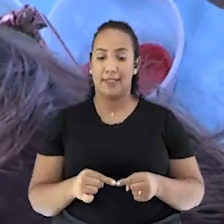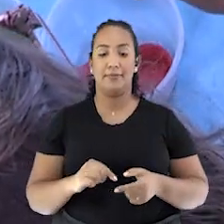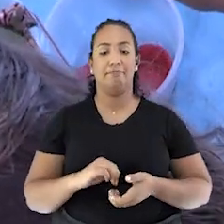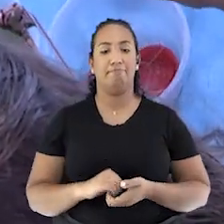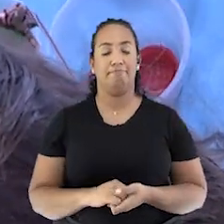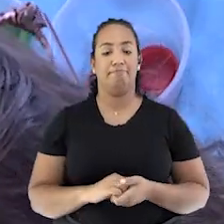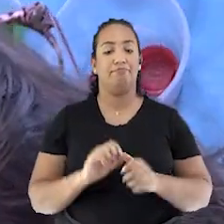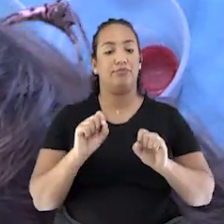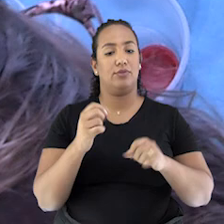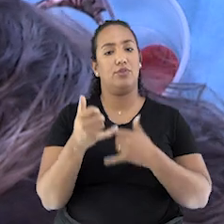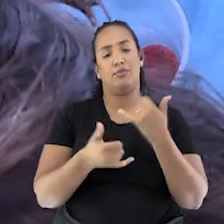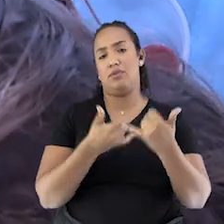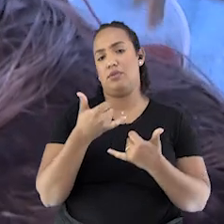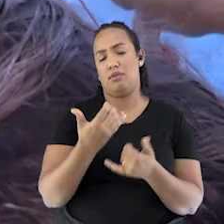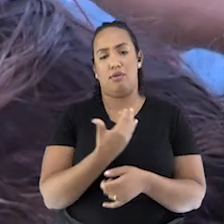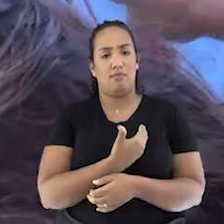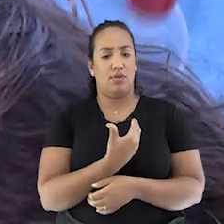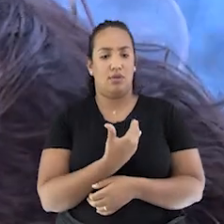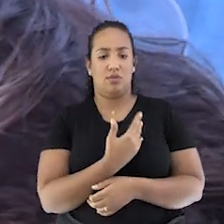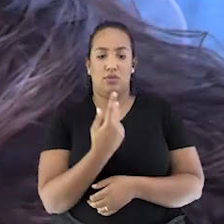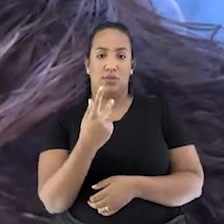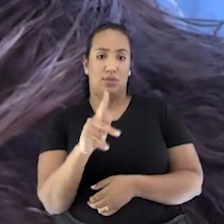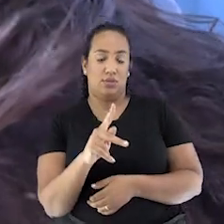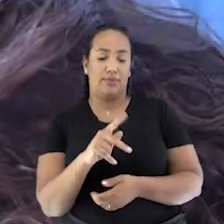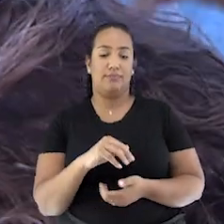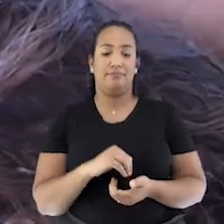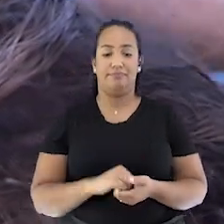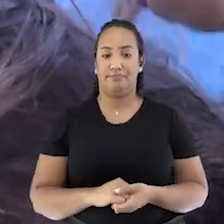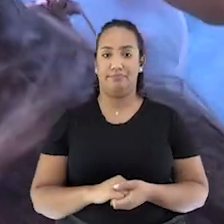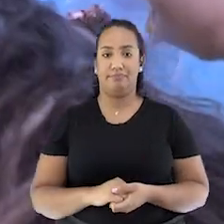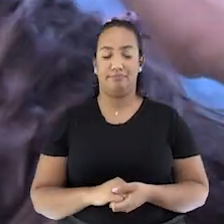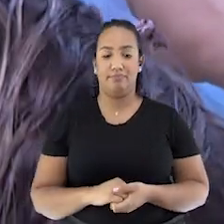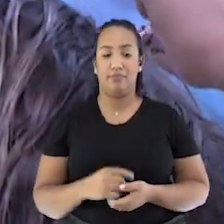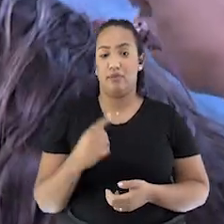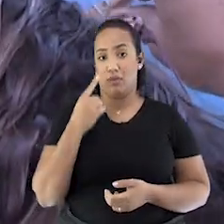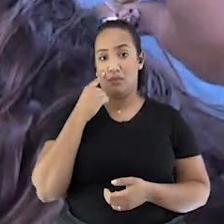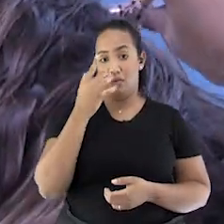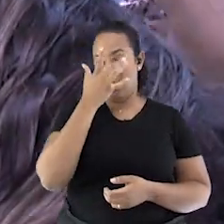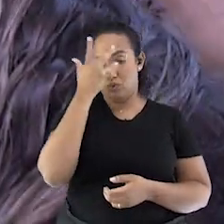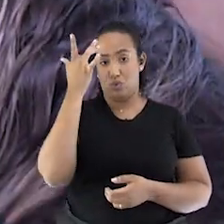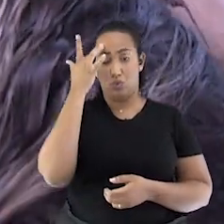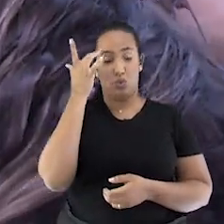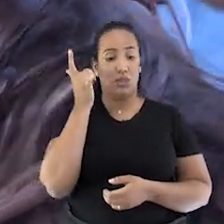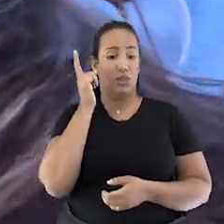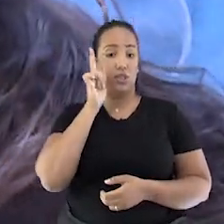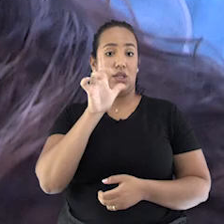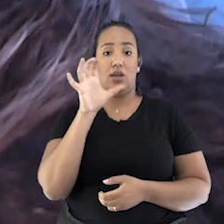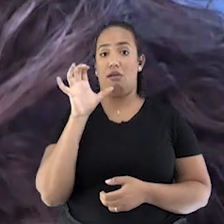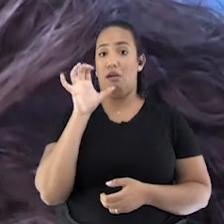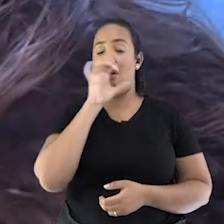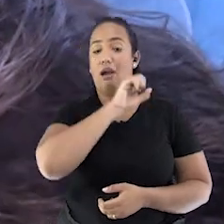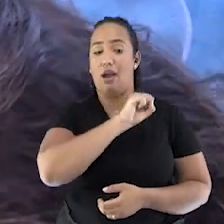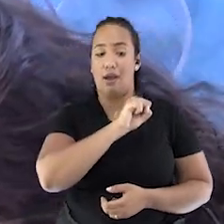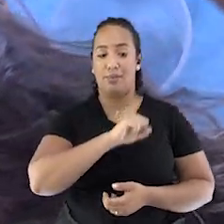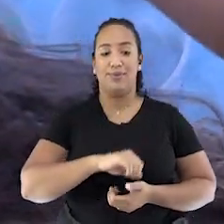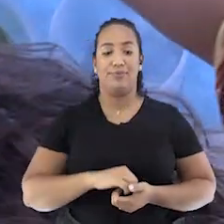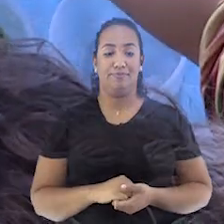Você pode brincar com seu amiguinho e ver quem coloca a tampinha em menos